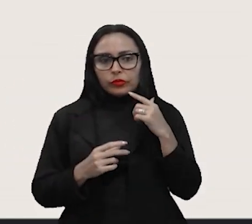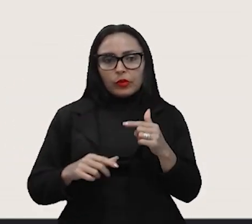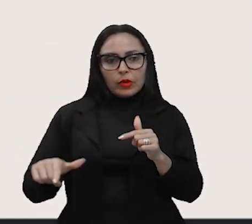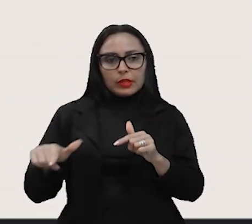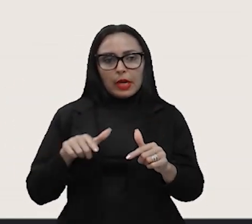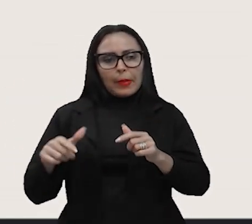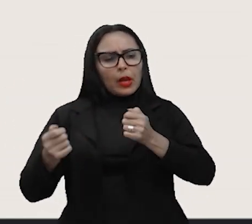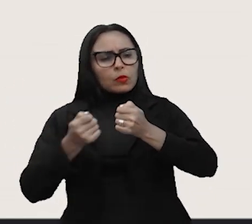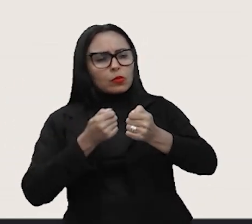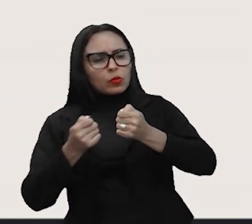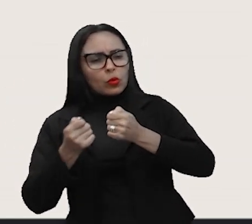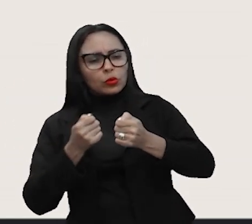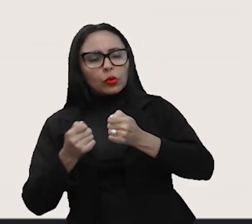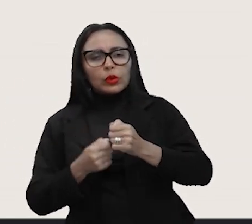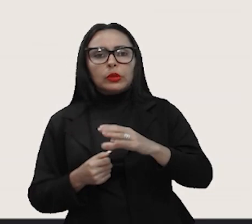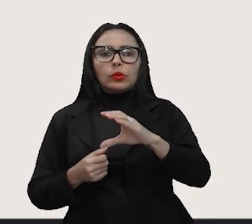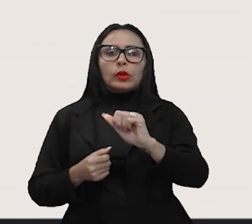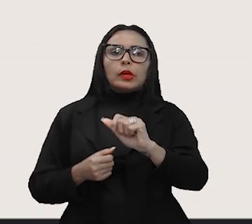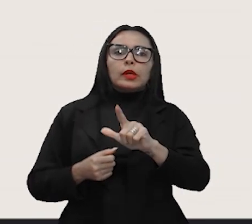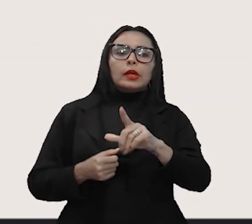do cálcio.